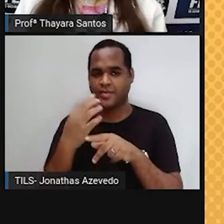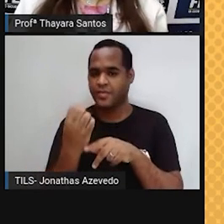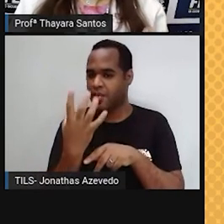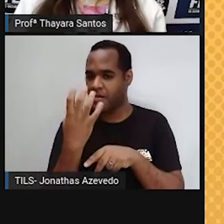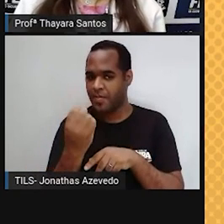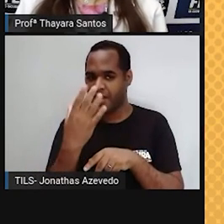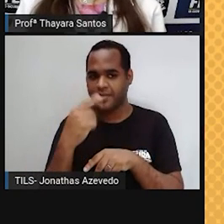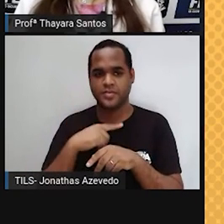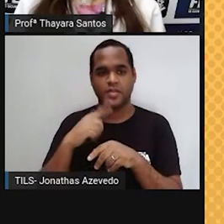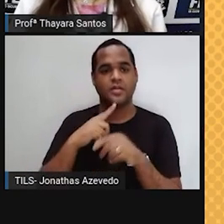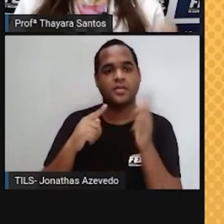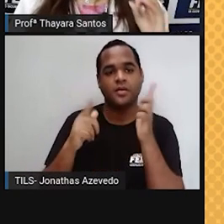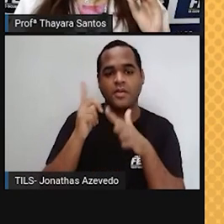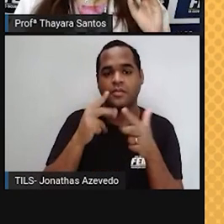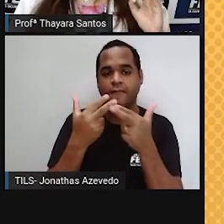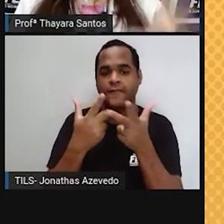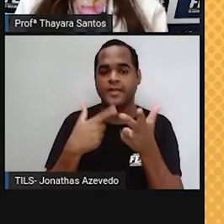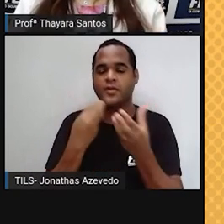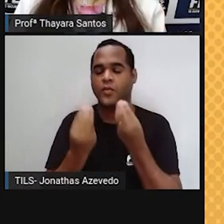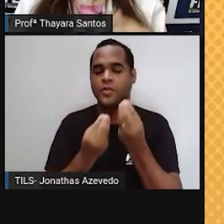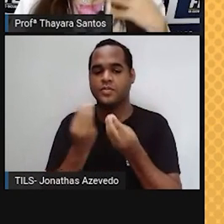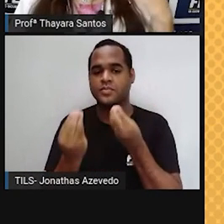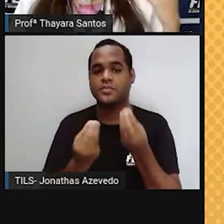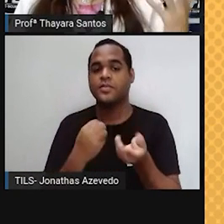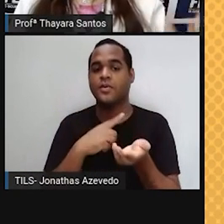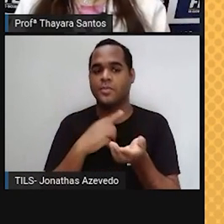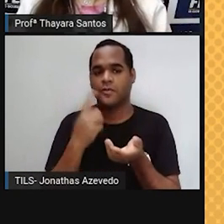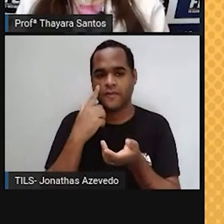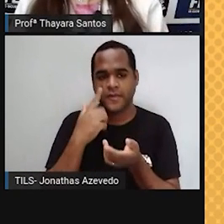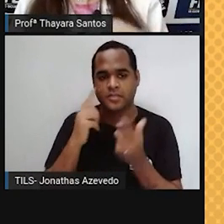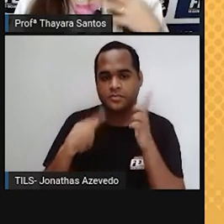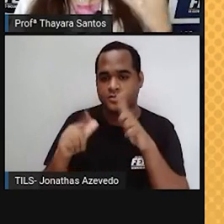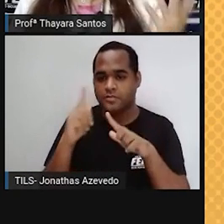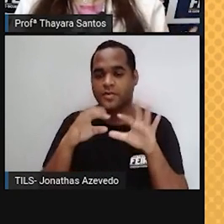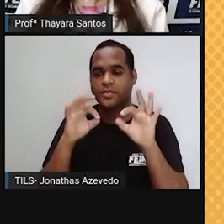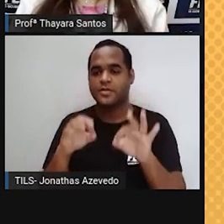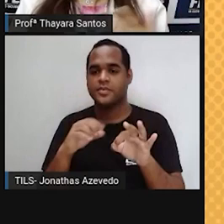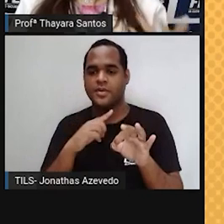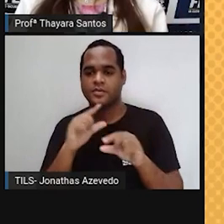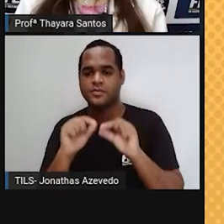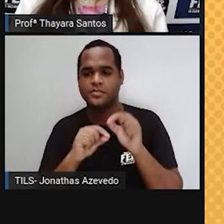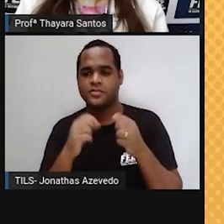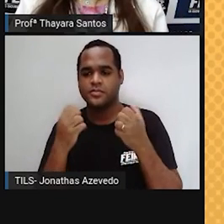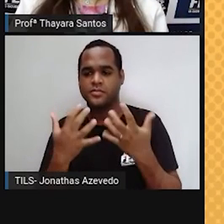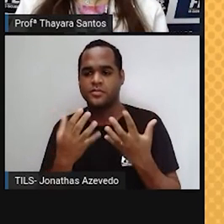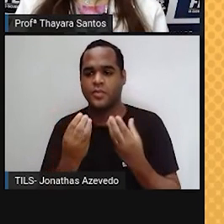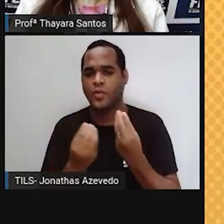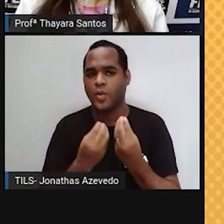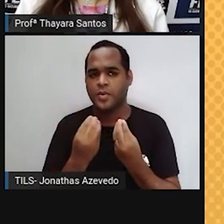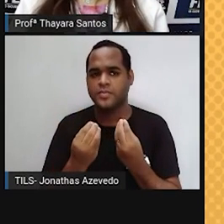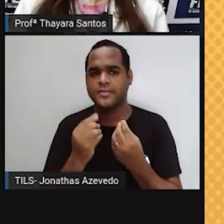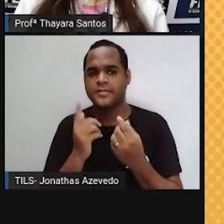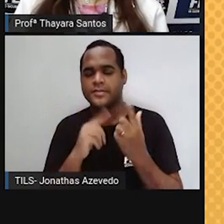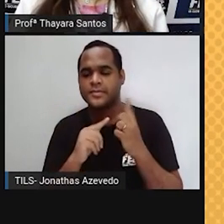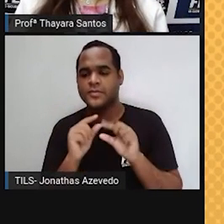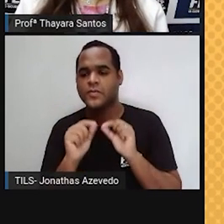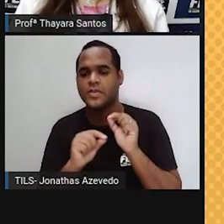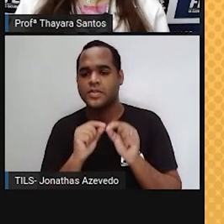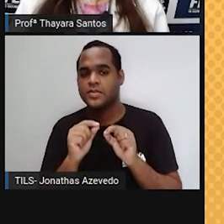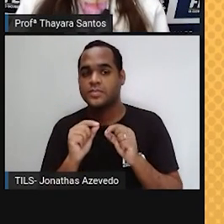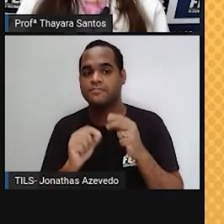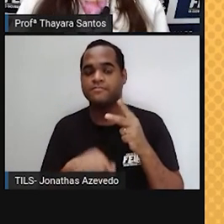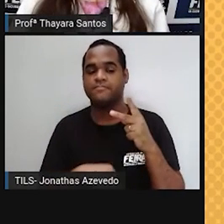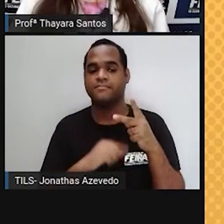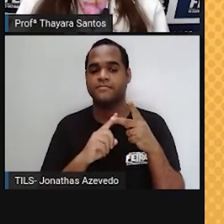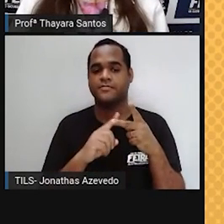Instagram filtro Merge, que vocês conseguem ver o sistema solar, conseguem ver o Sol, algumas estruturas. E tem esse outro